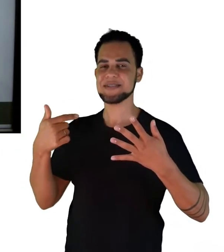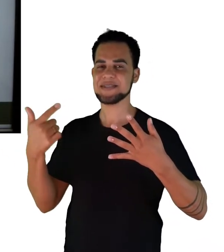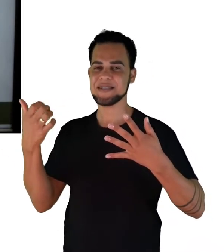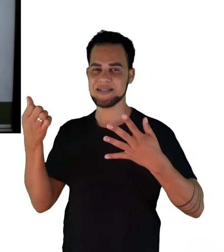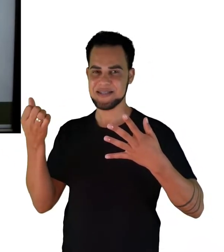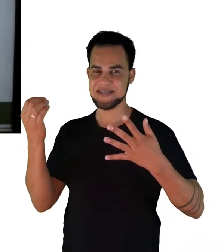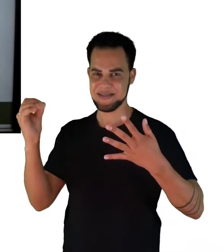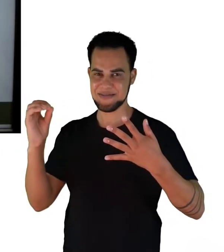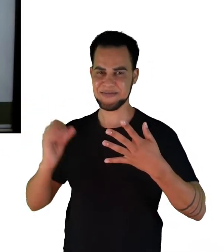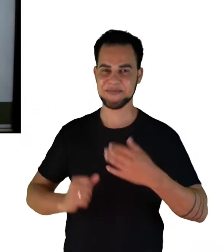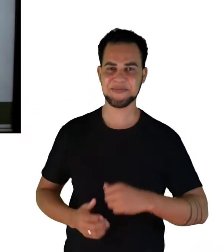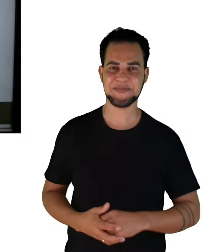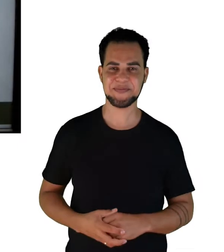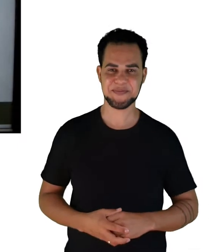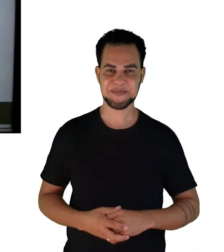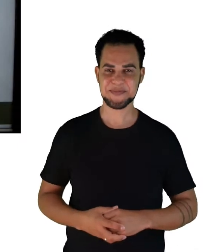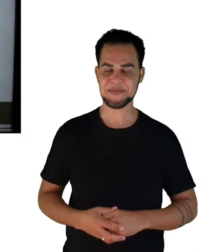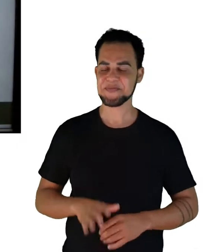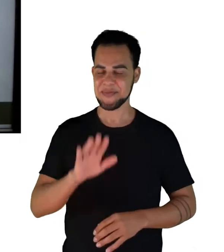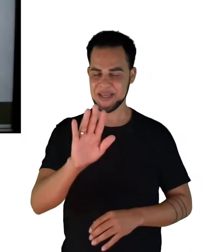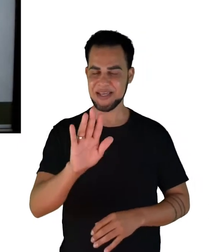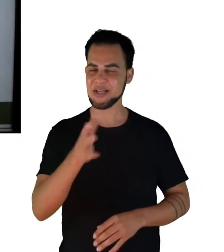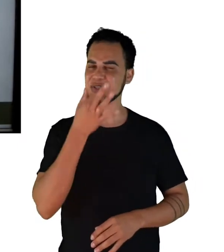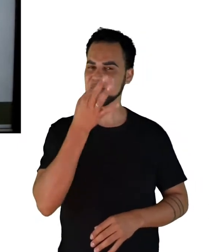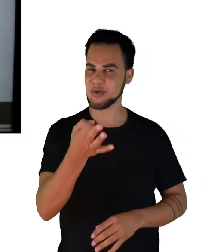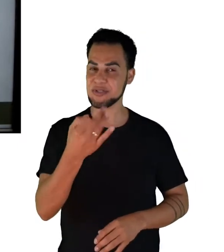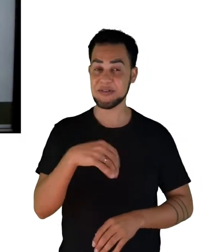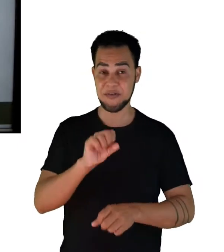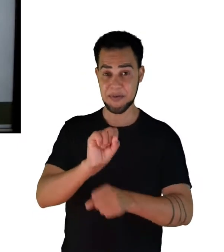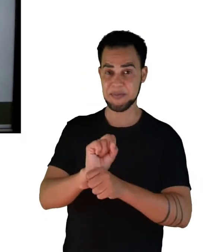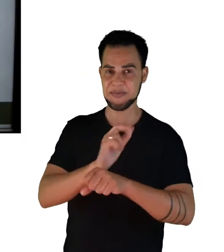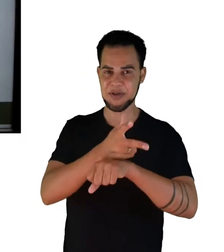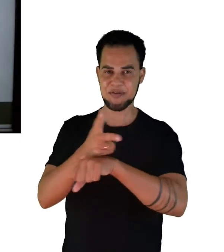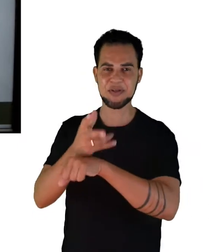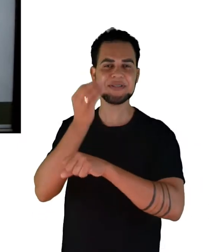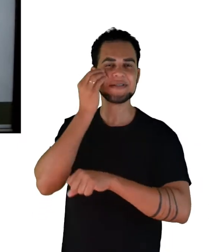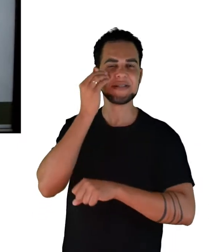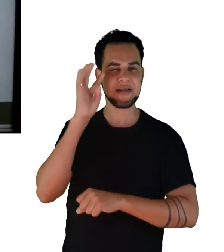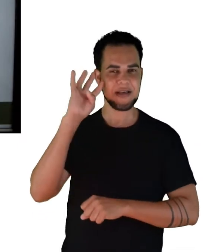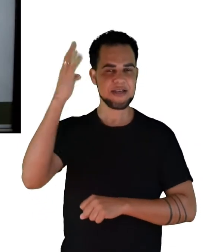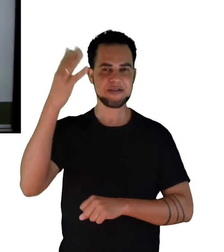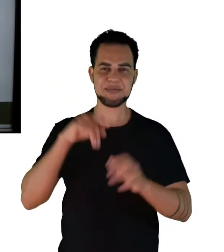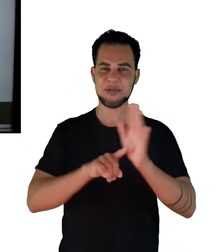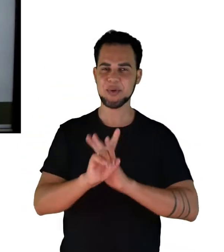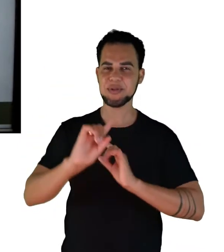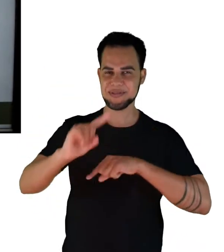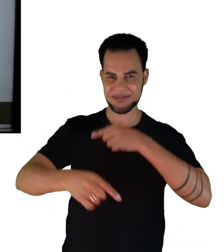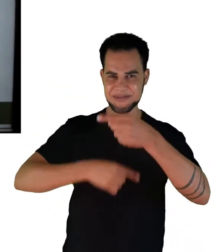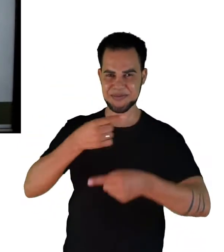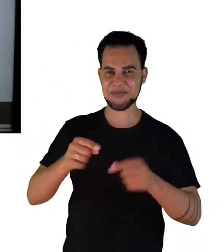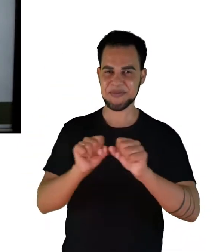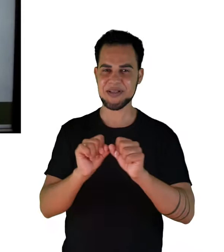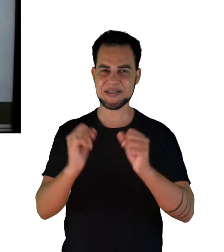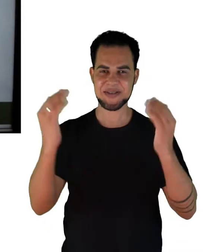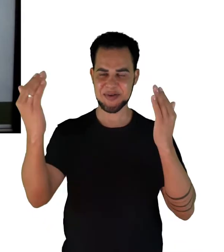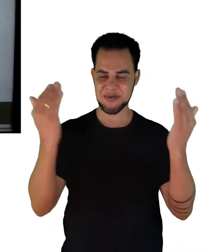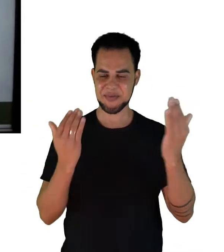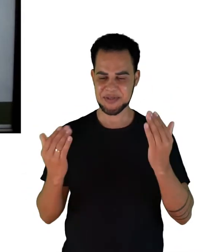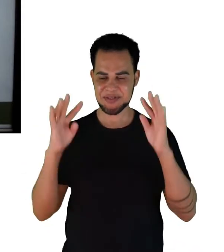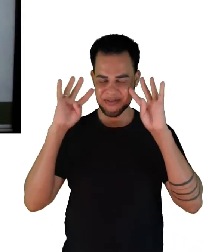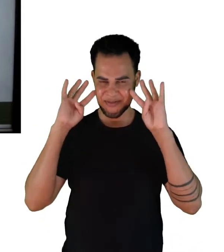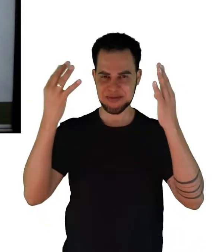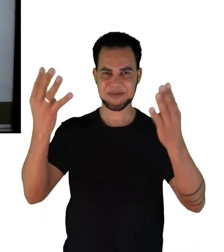20.160. Sugiro que você pause o vídeo, tente solucionar essa questão e, na sequência, faça a comparação com a